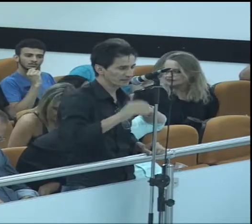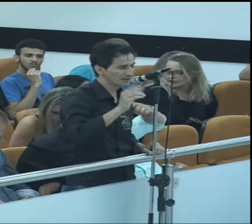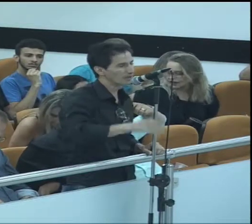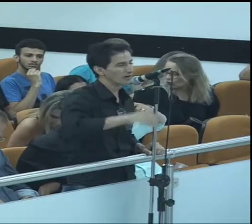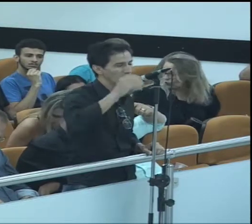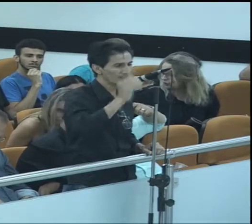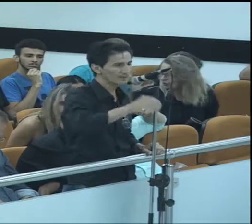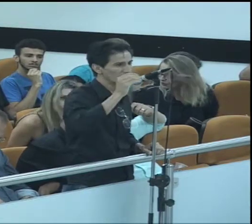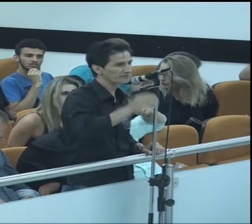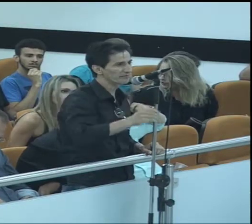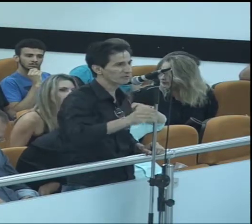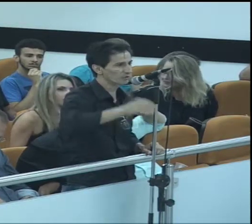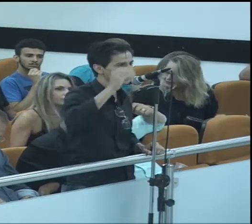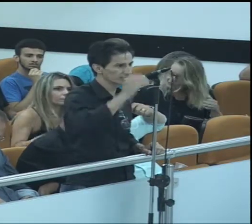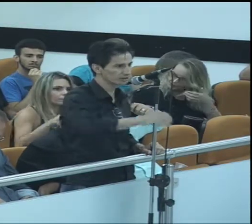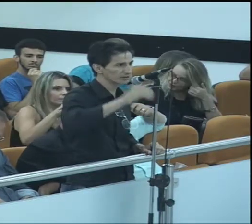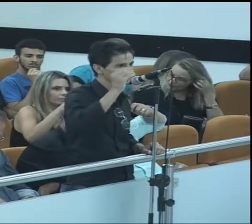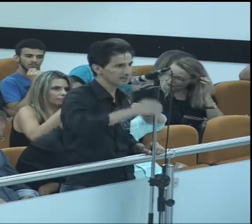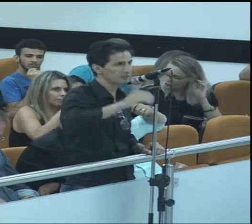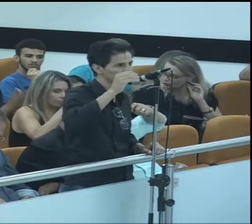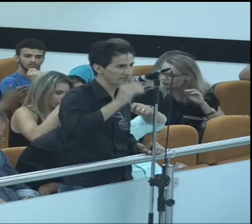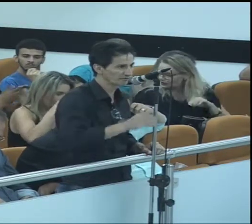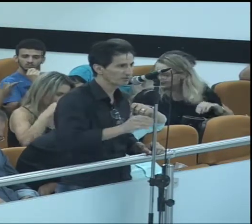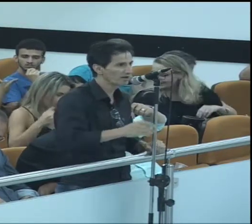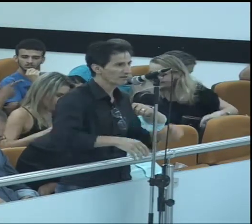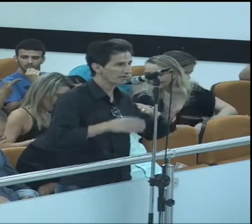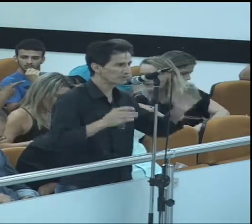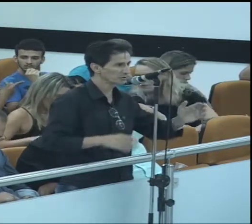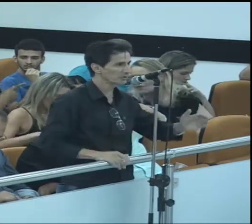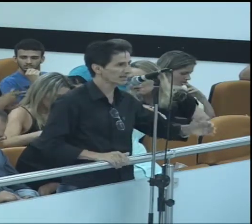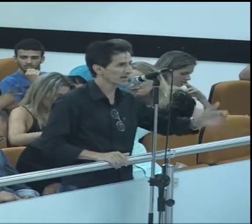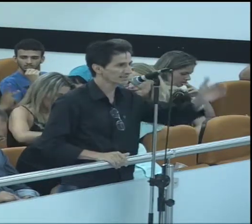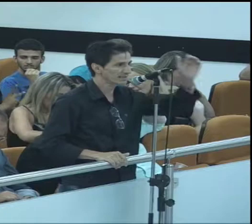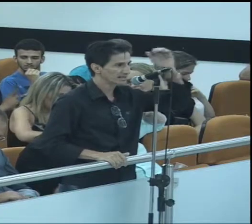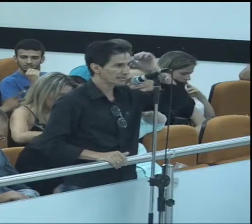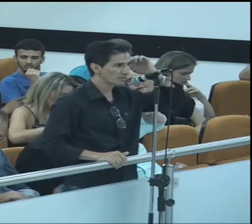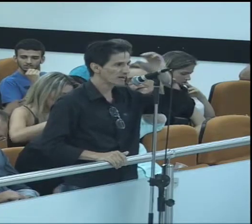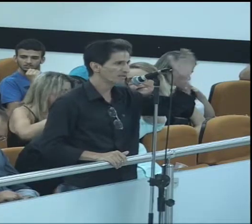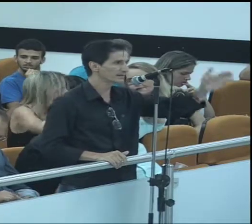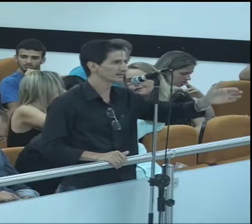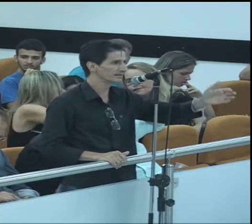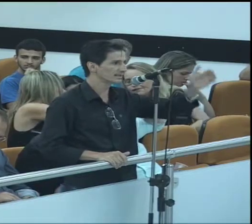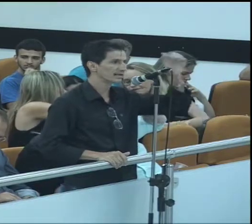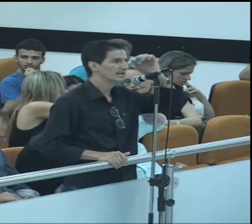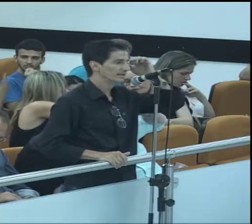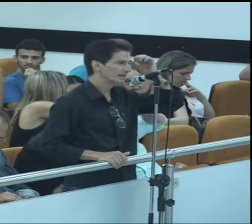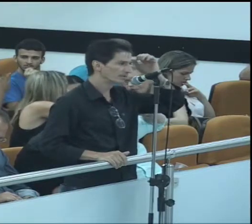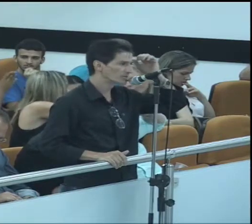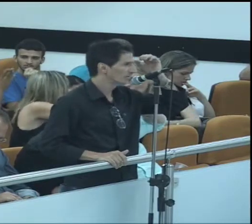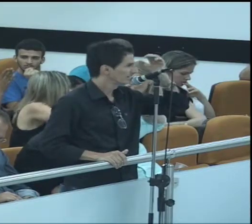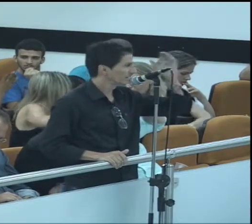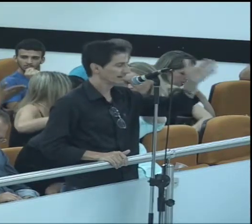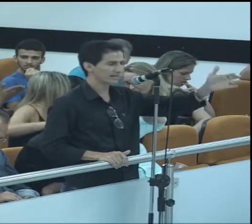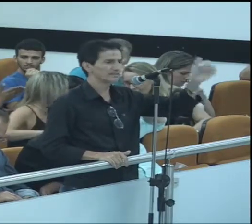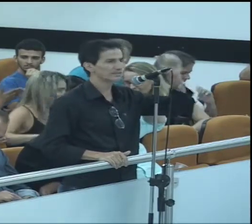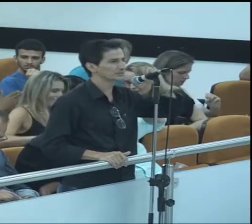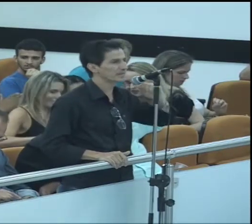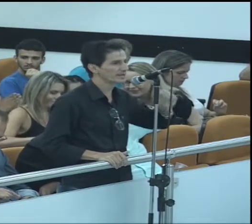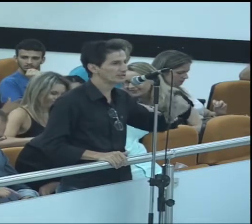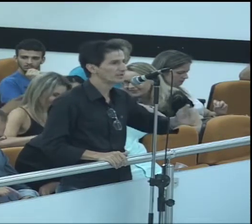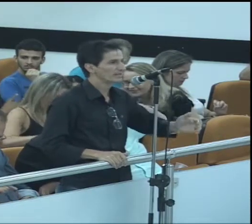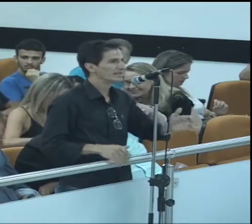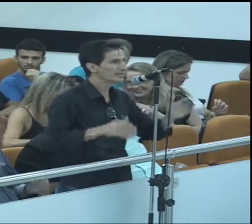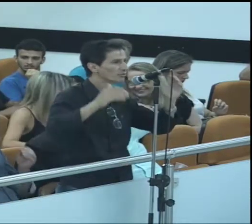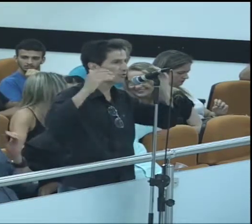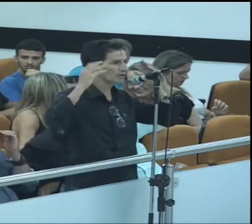fria, a lei não é fria. O coração dos legisladores são frios. Vão para sua casa, leiam Mário Quintana, leiam Clarice